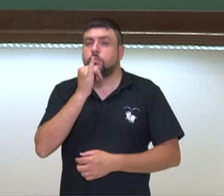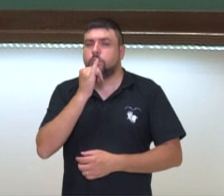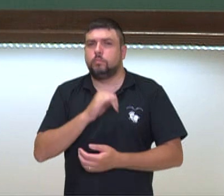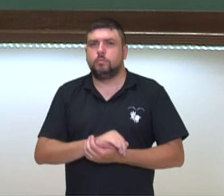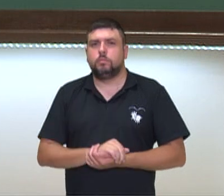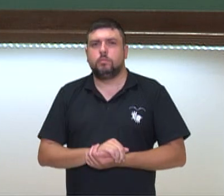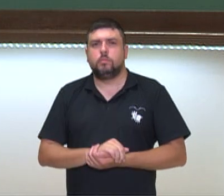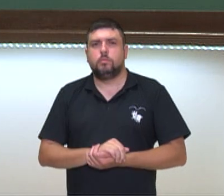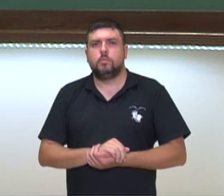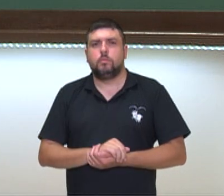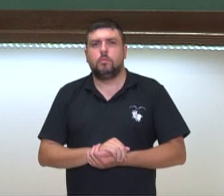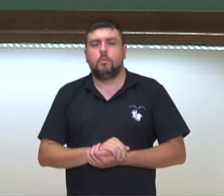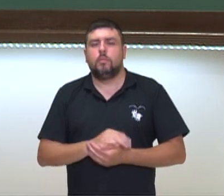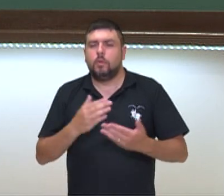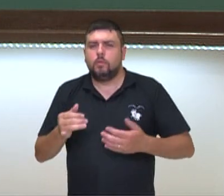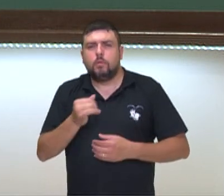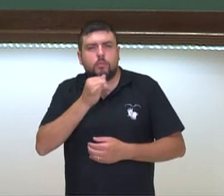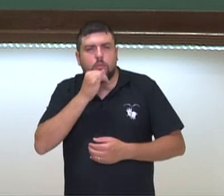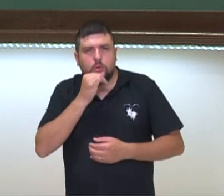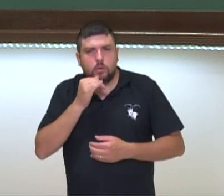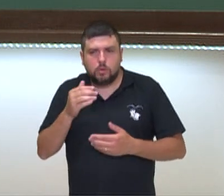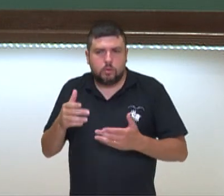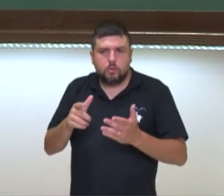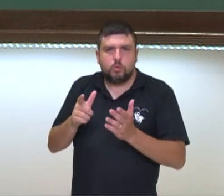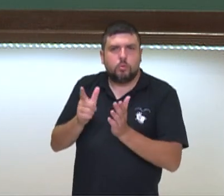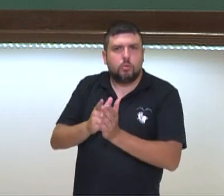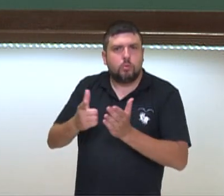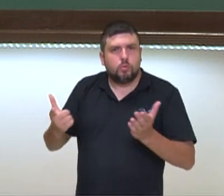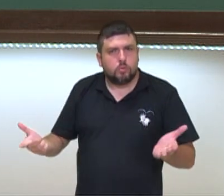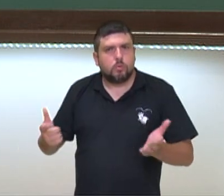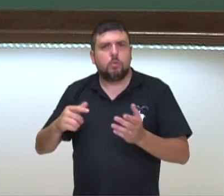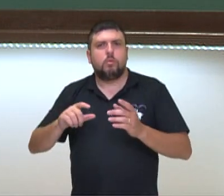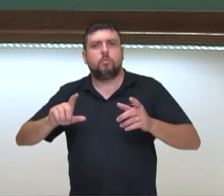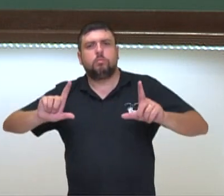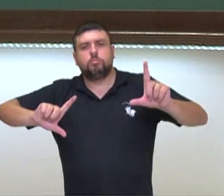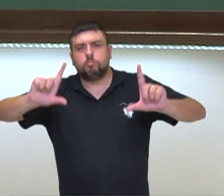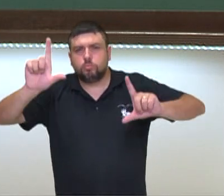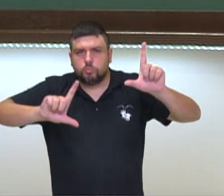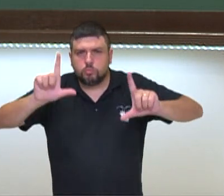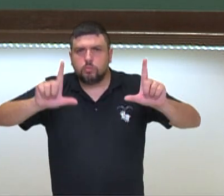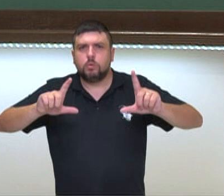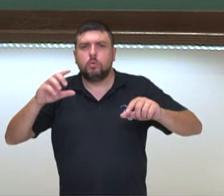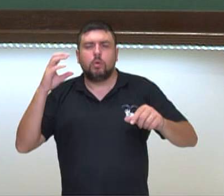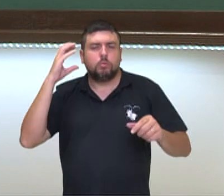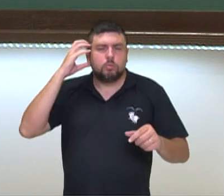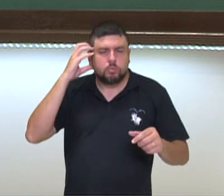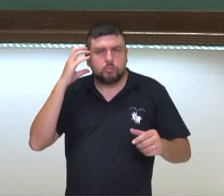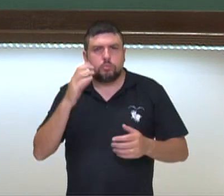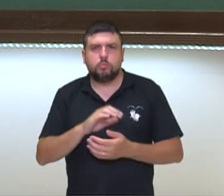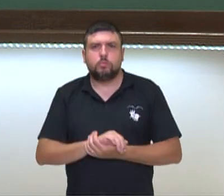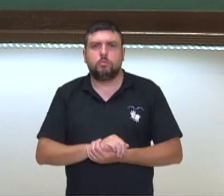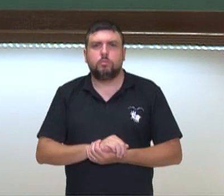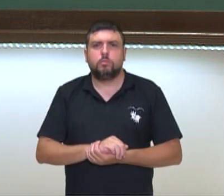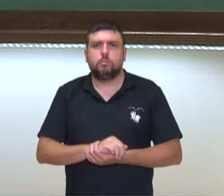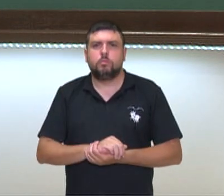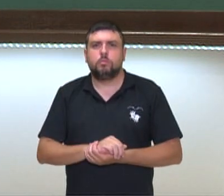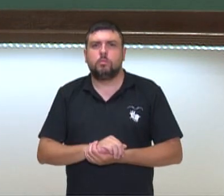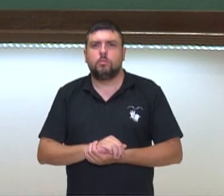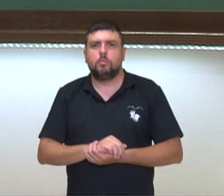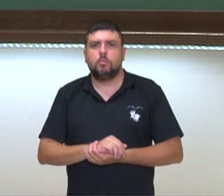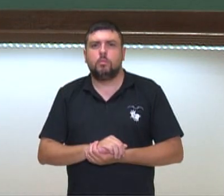um exemplo que foi dado no jornal, na revista, na mídia televisiva, na mídia jornalística. Um